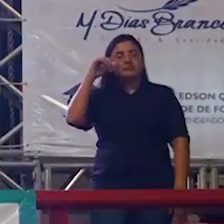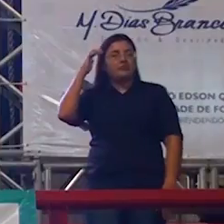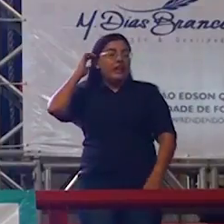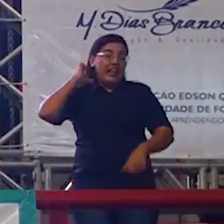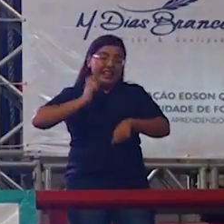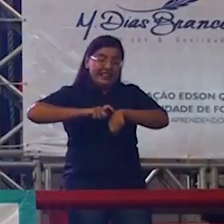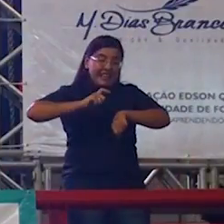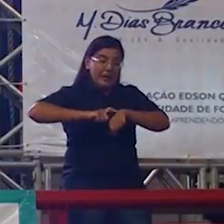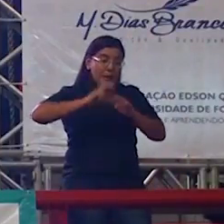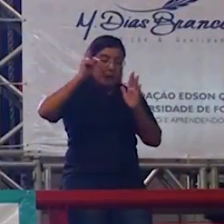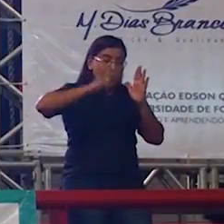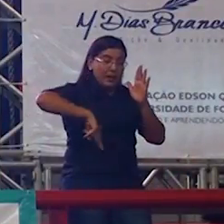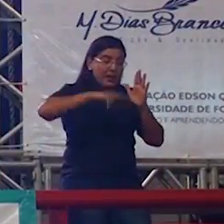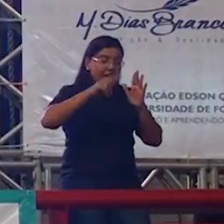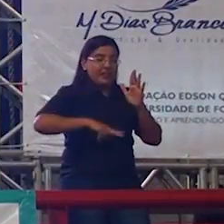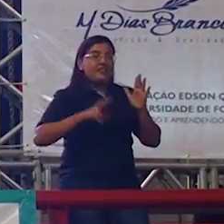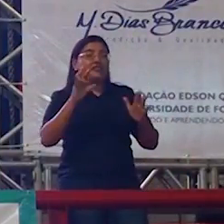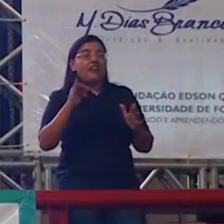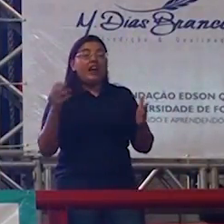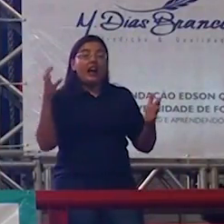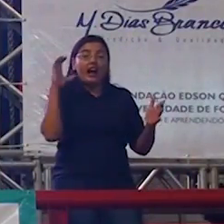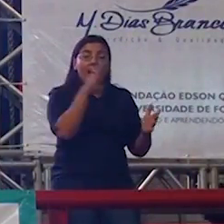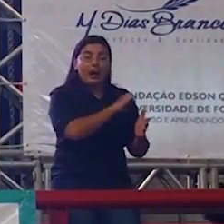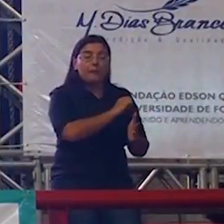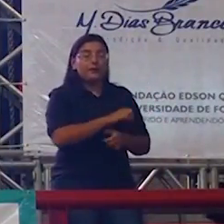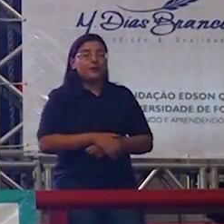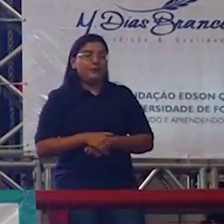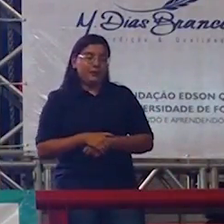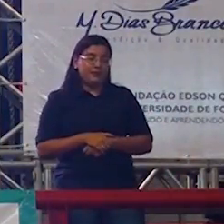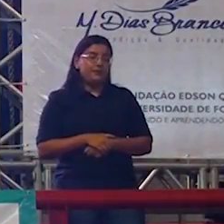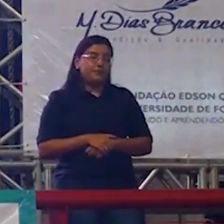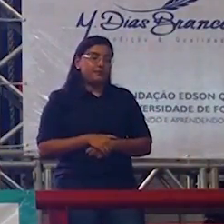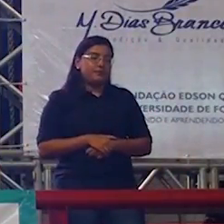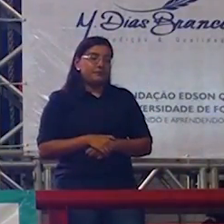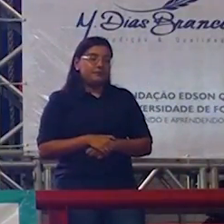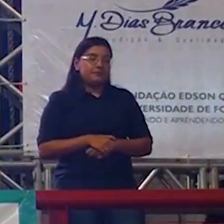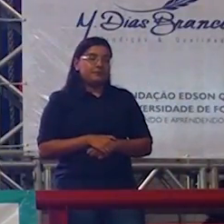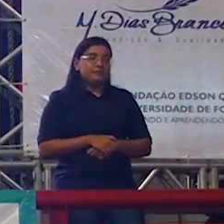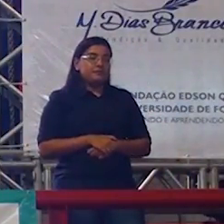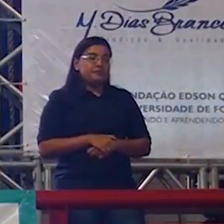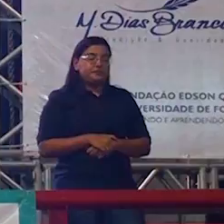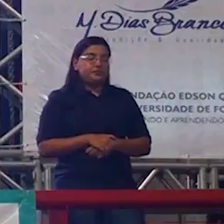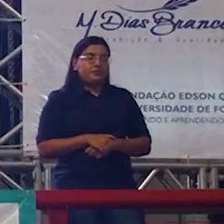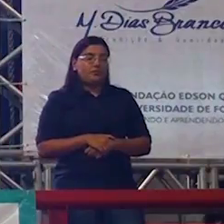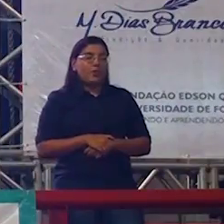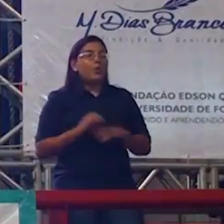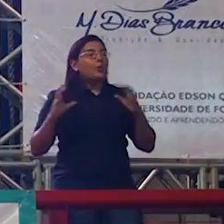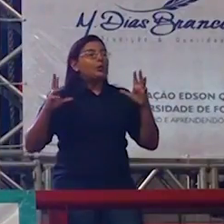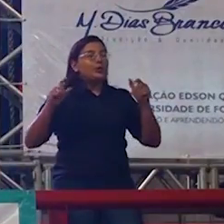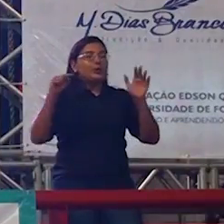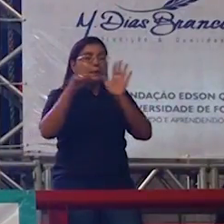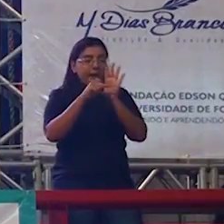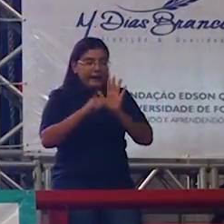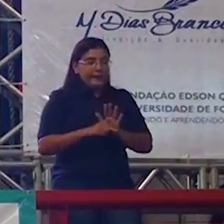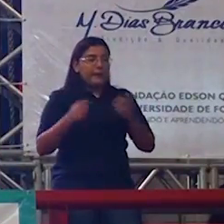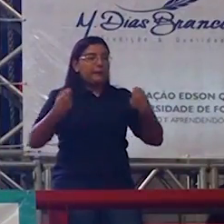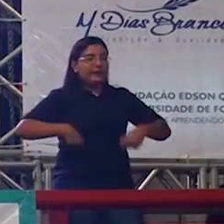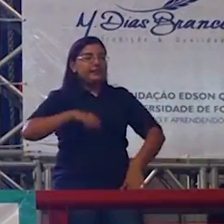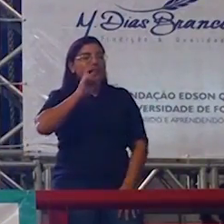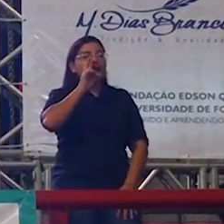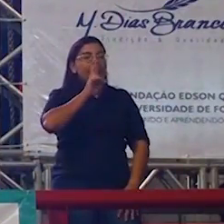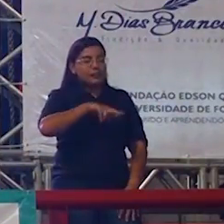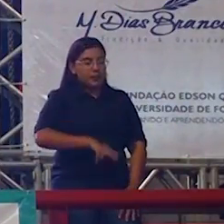tempo nem para ler essa questão, tu vai dar um chute nela, no cego, né? Então não faça isso. Todas as questões têm que ser